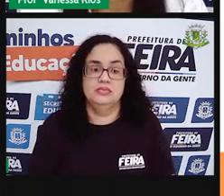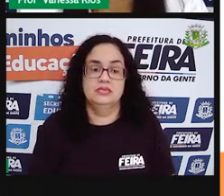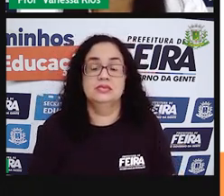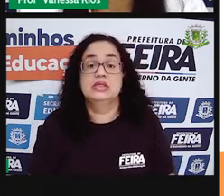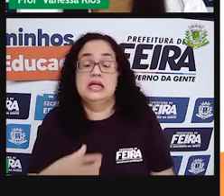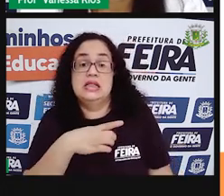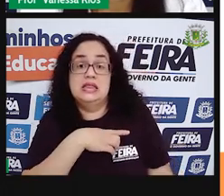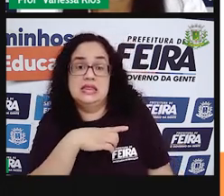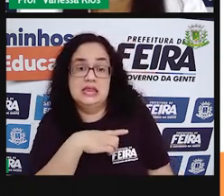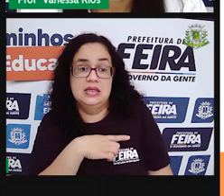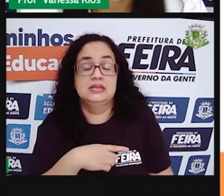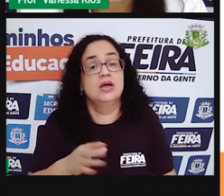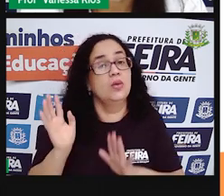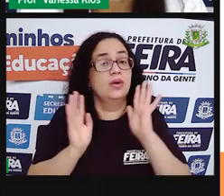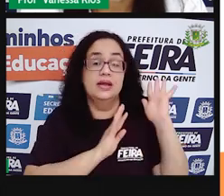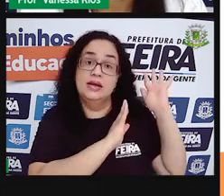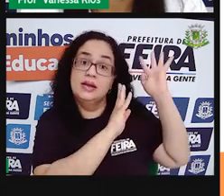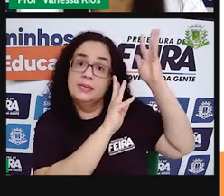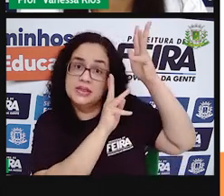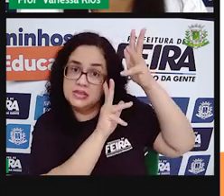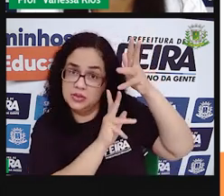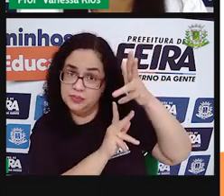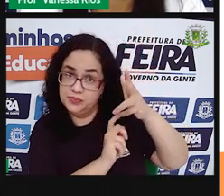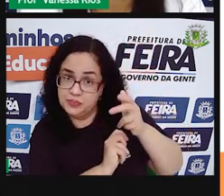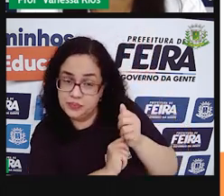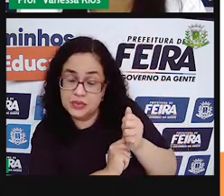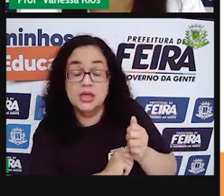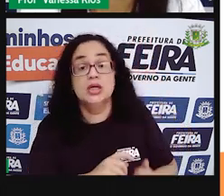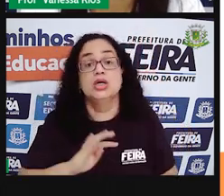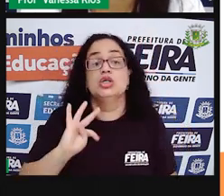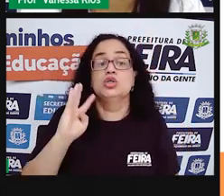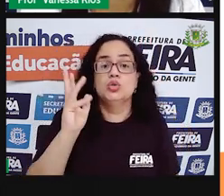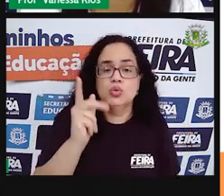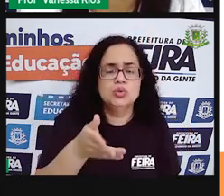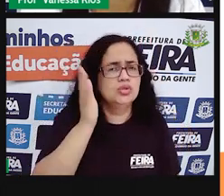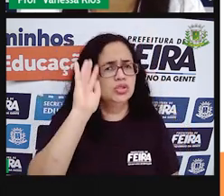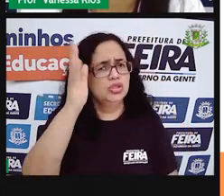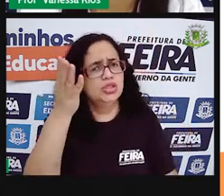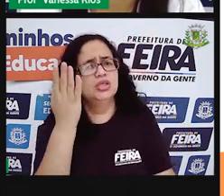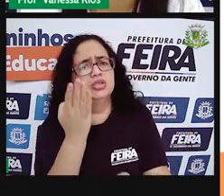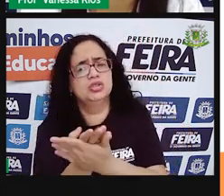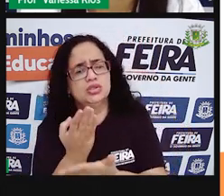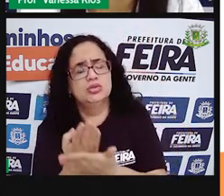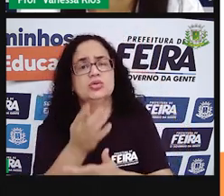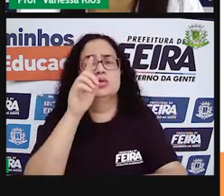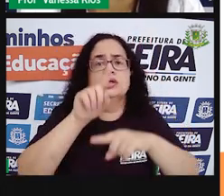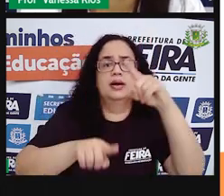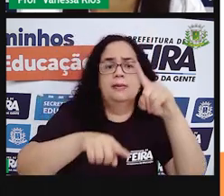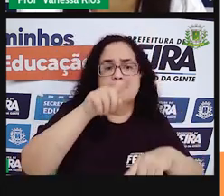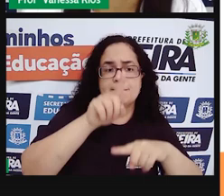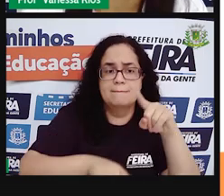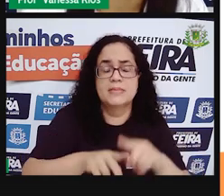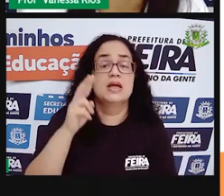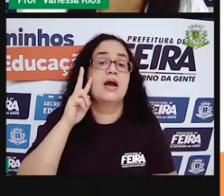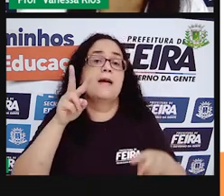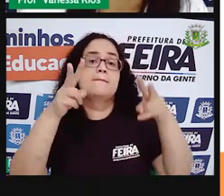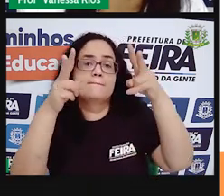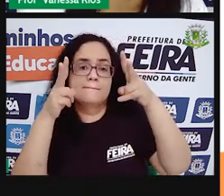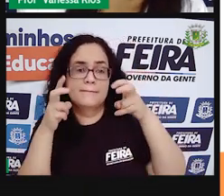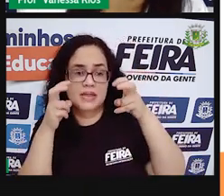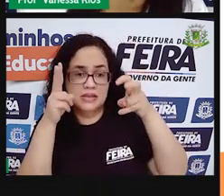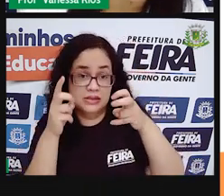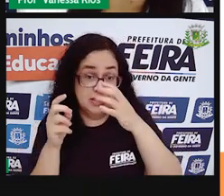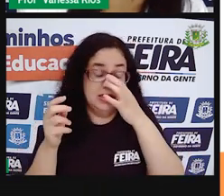E aí a Pró faz uma revisão aqui, ó, sobre tudo que a gente já estudou sobre materiais. E a gente percebe que eles